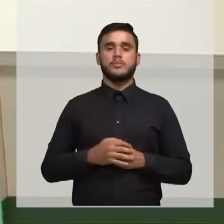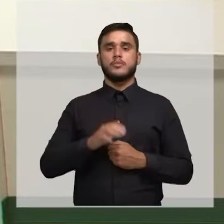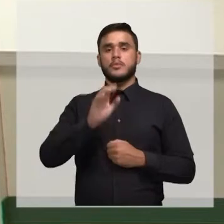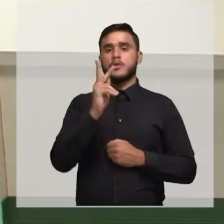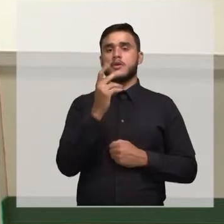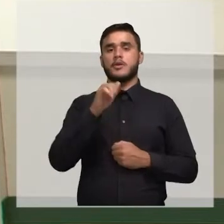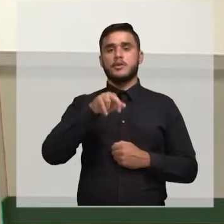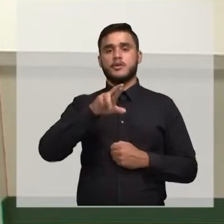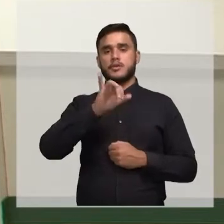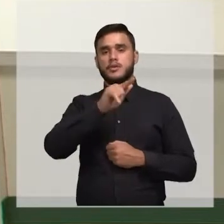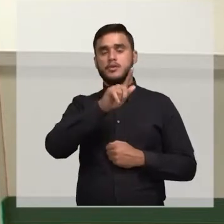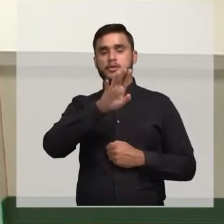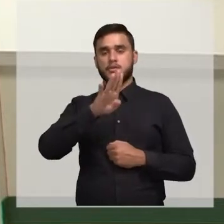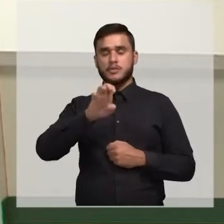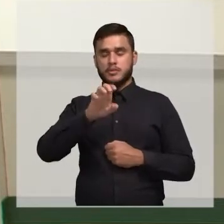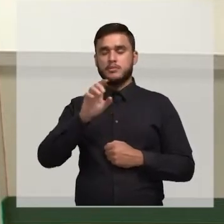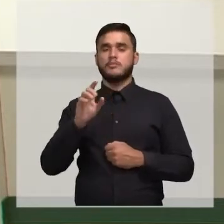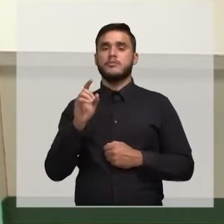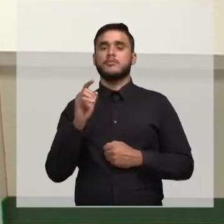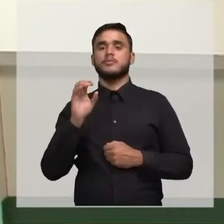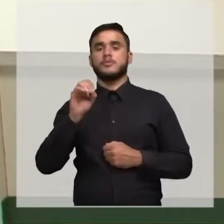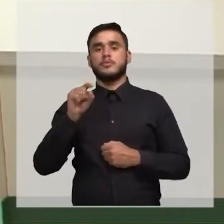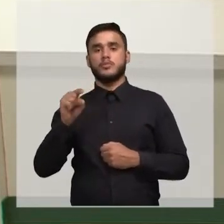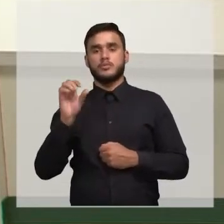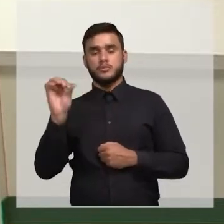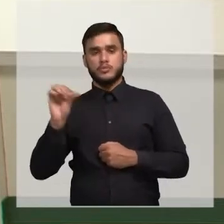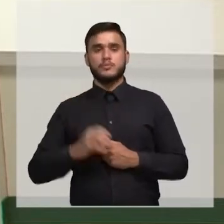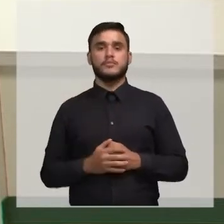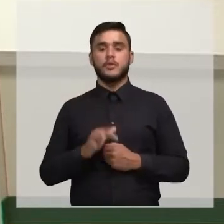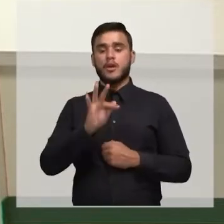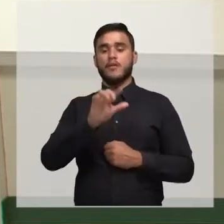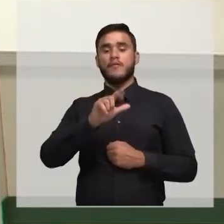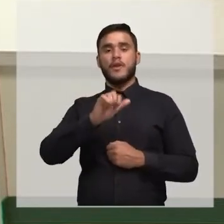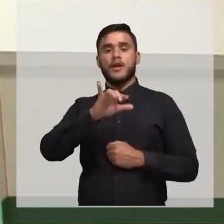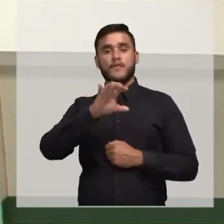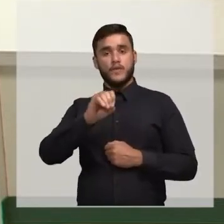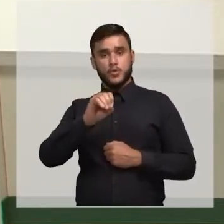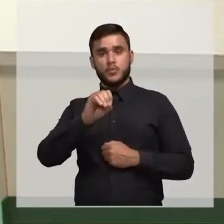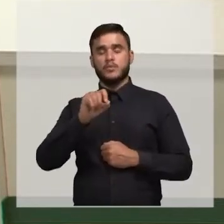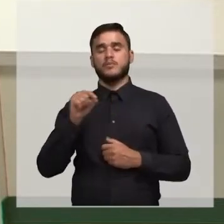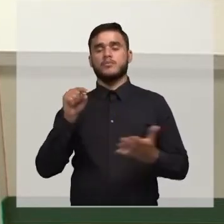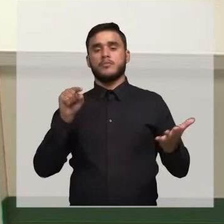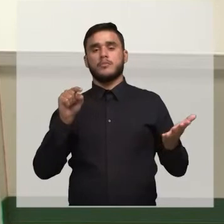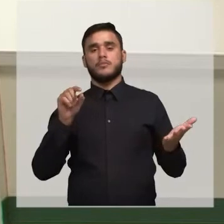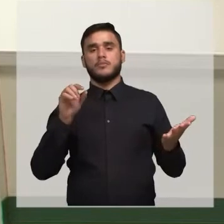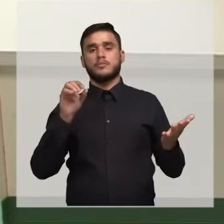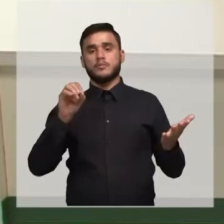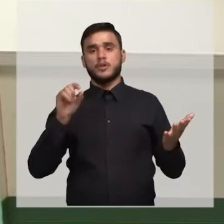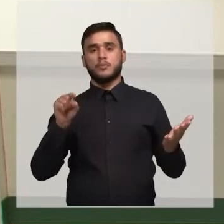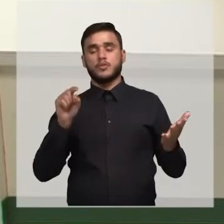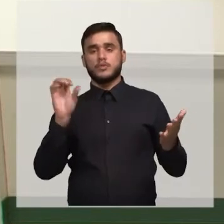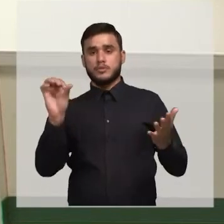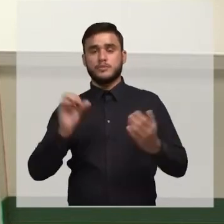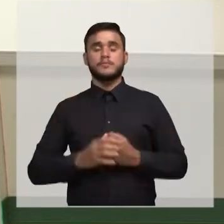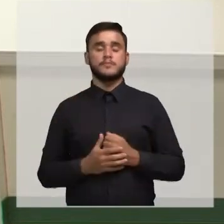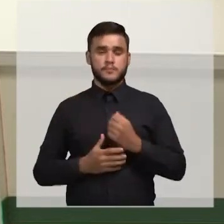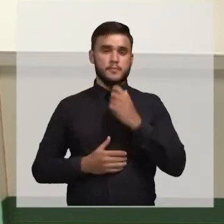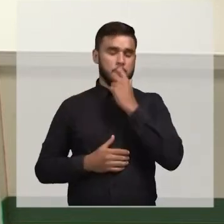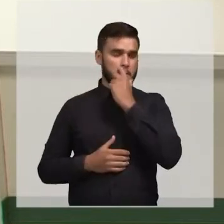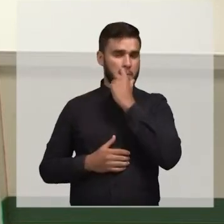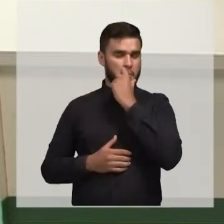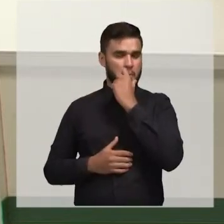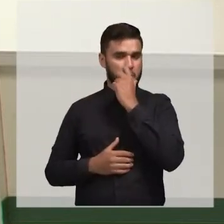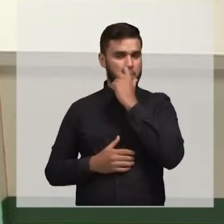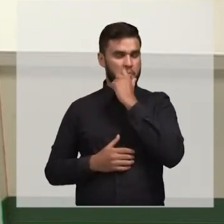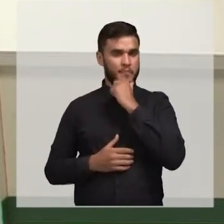né? Rodrigo Maia 0,6% e Flávio Rocha 0,4%. Flávio Rocha não é nem para estar aqui, que já disse que não é mais candidato. Você tá desce, certo? você desce. Se descer mais um